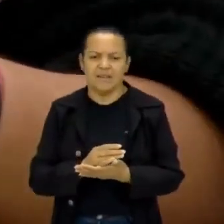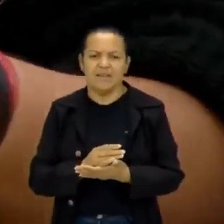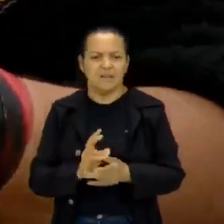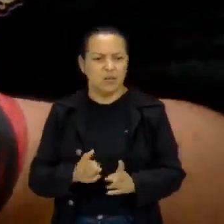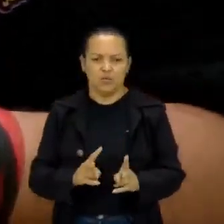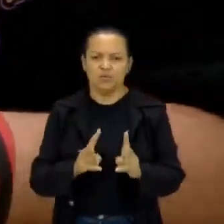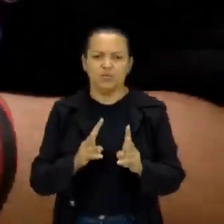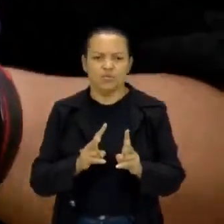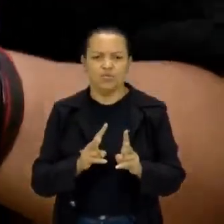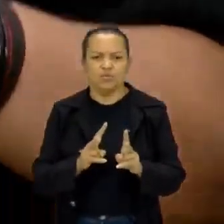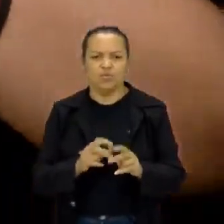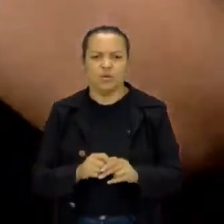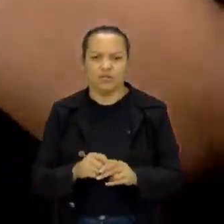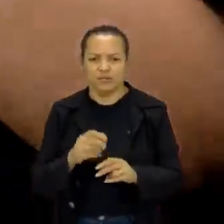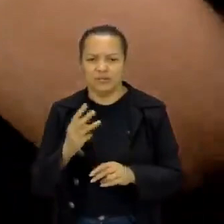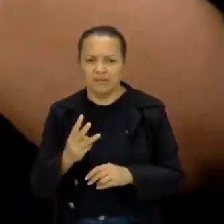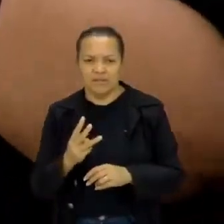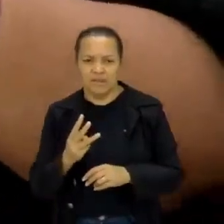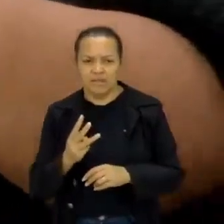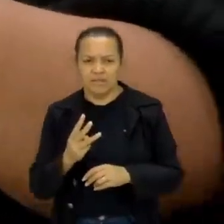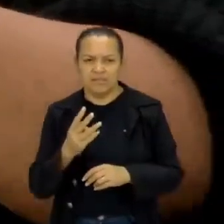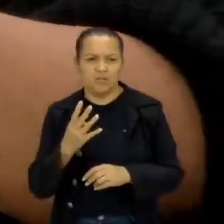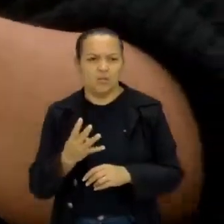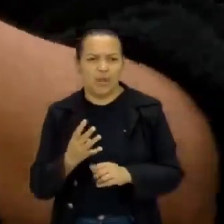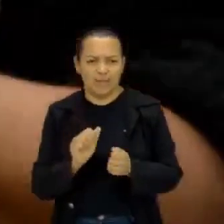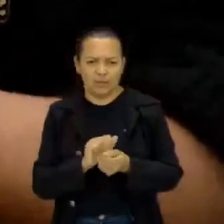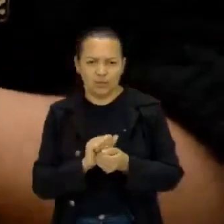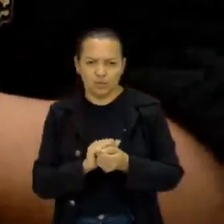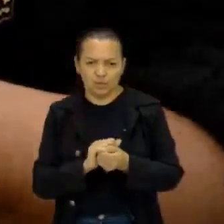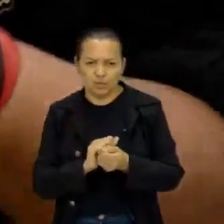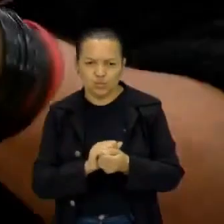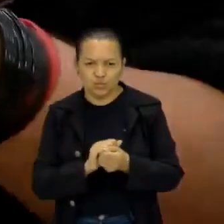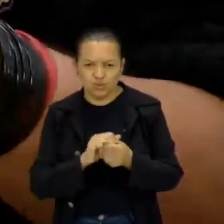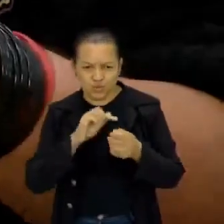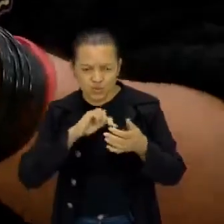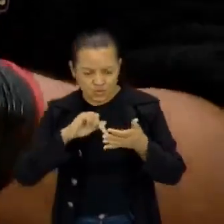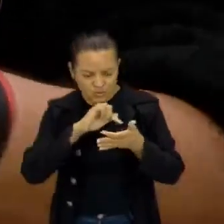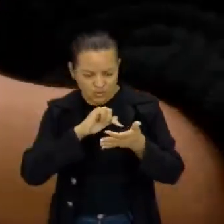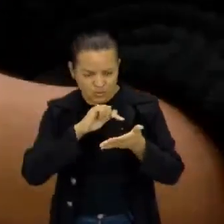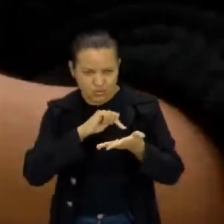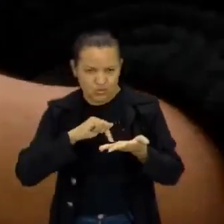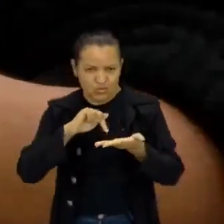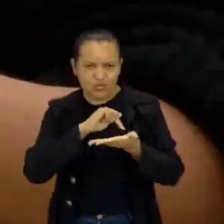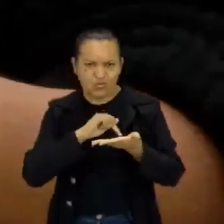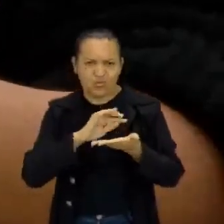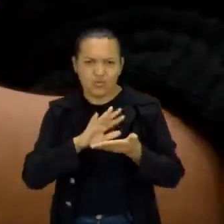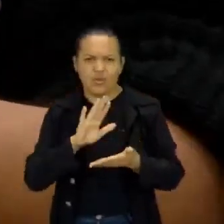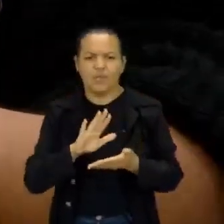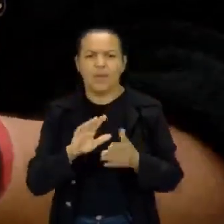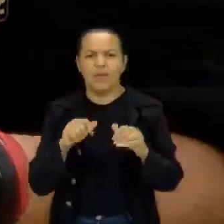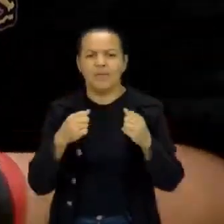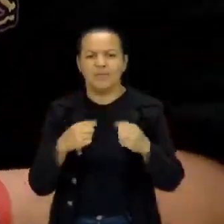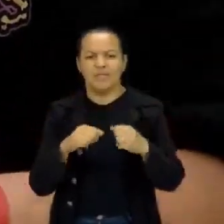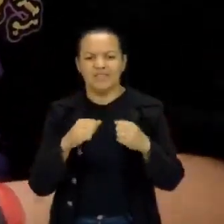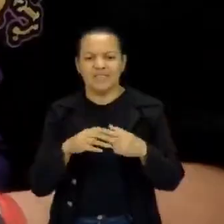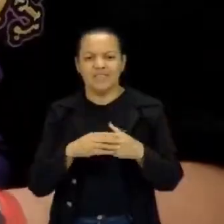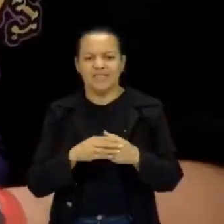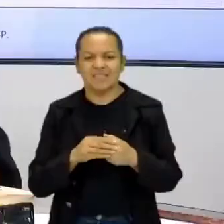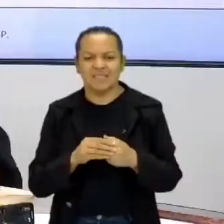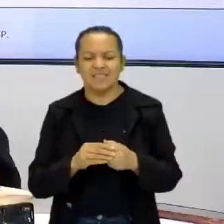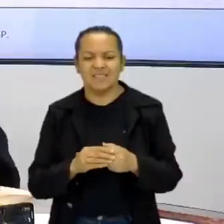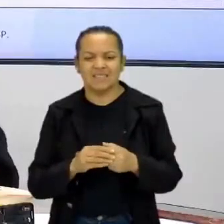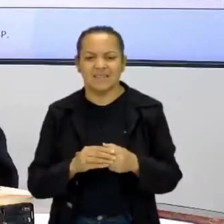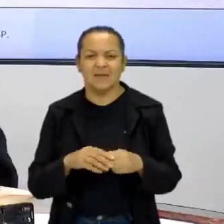assim, às vezes alguns são 3, 4 que estão juntos, aqui são 3. mas ele precisa estar desbalanceado. Então,